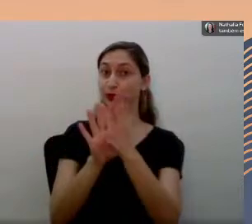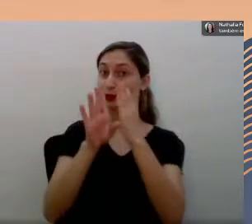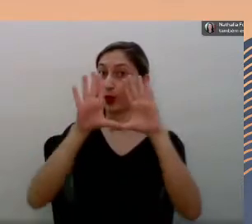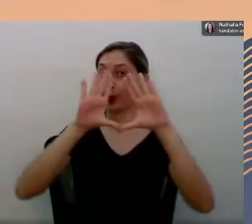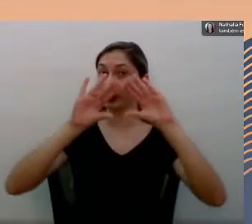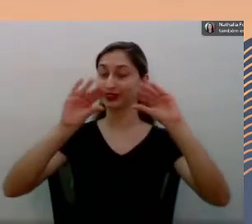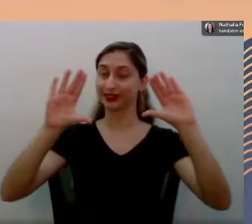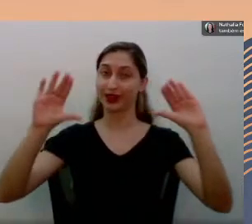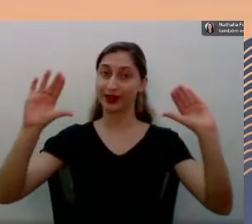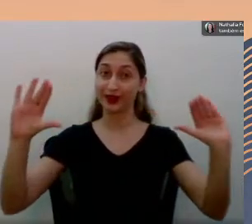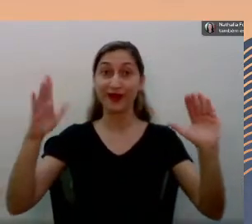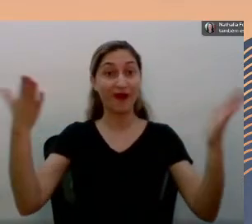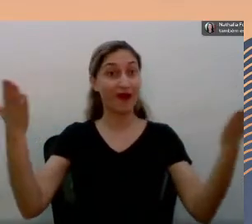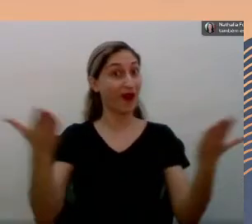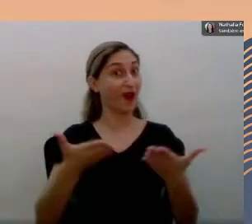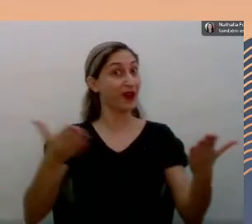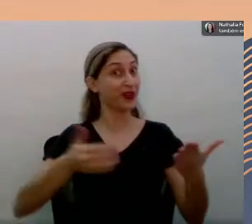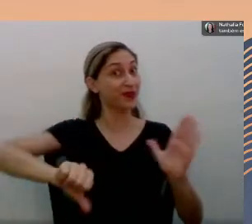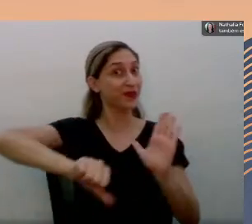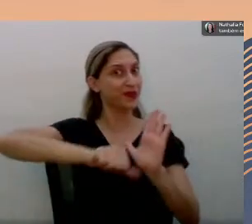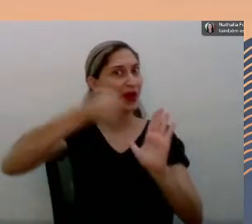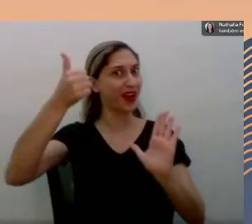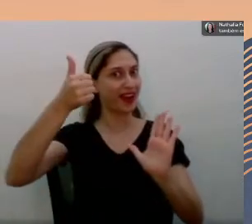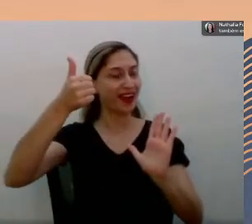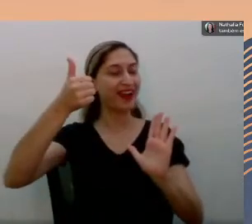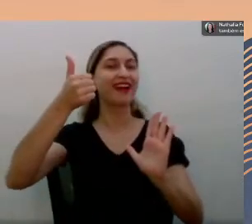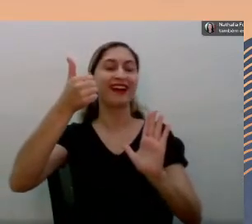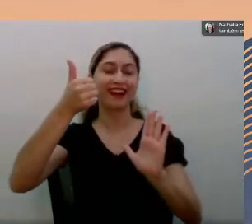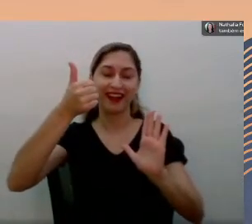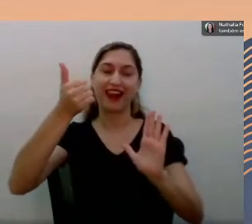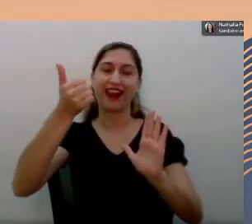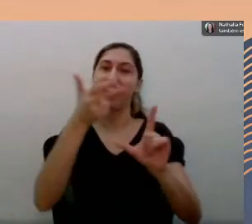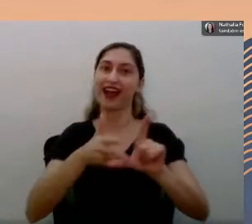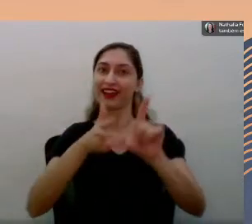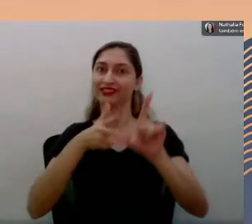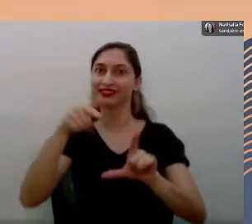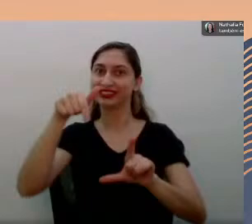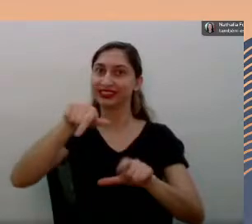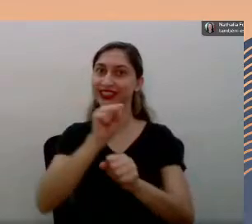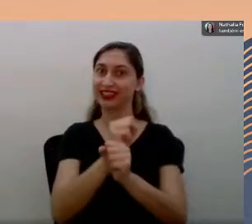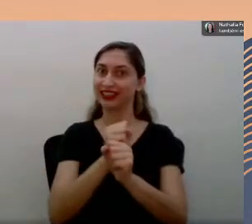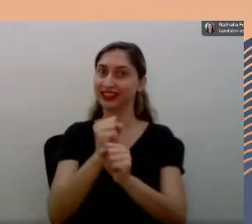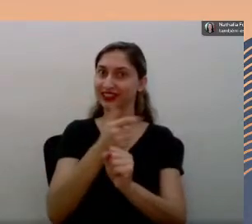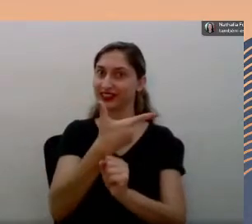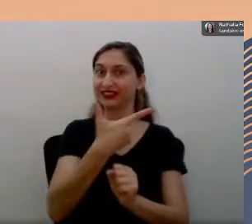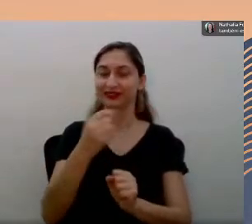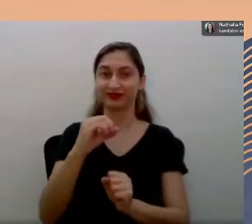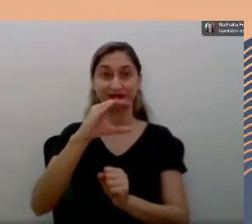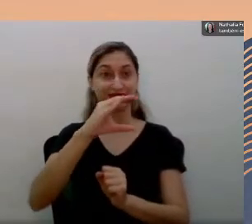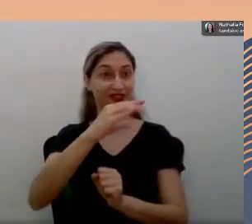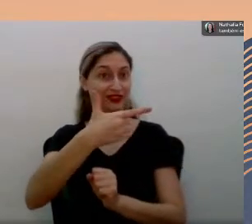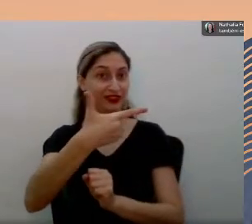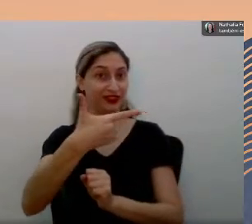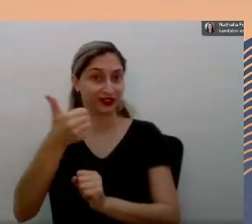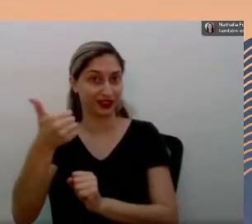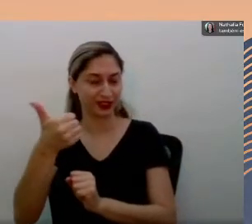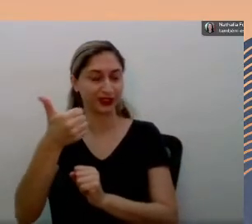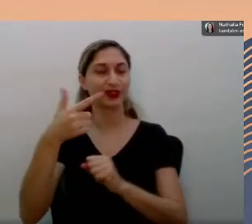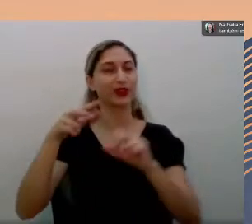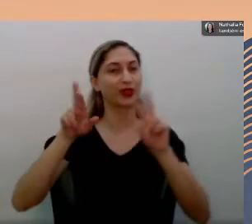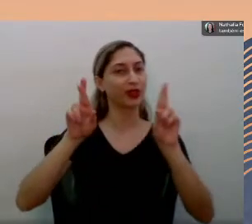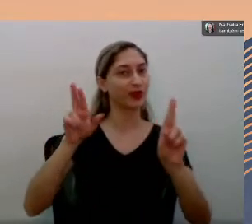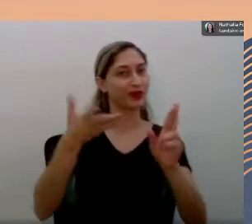nessa primeira Live do ano em gente né Espero que todo mundo esteja aí bem tranquilo né Espero que